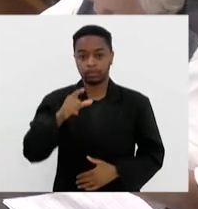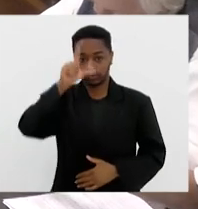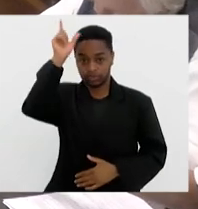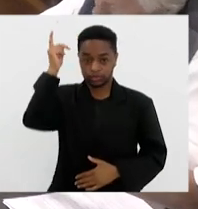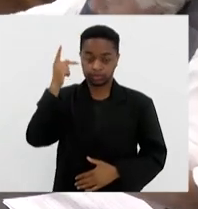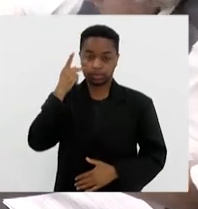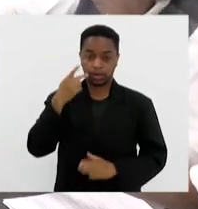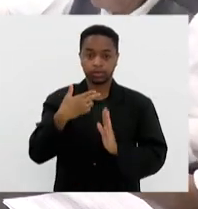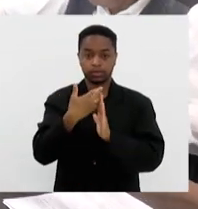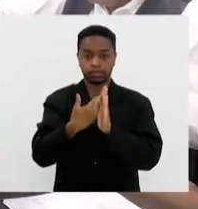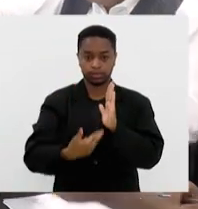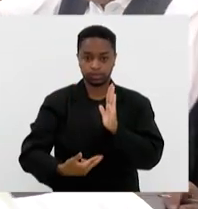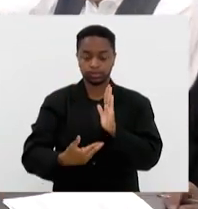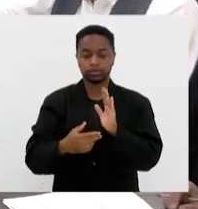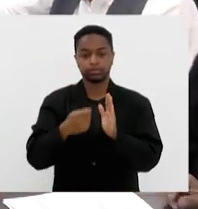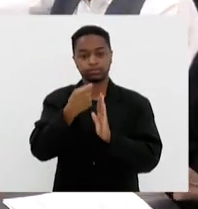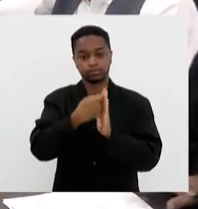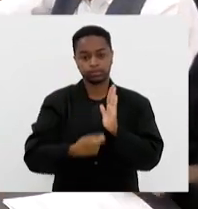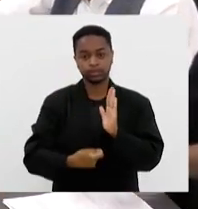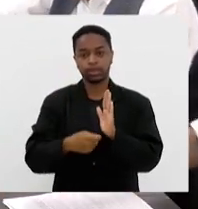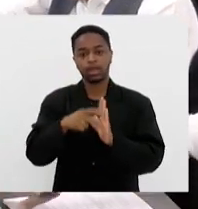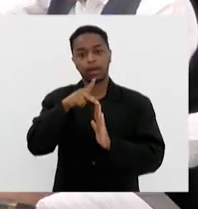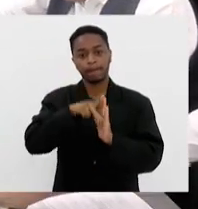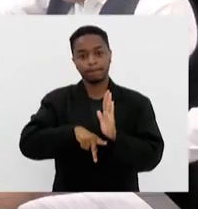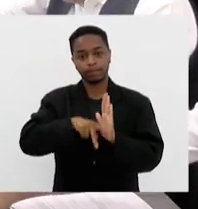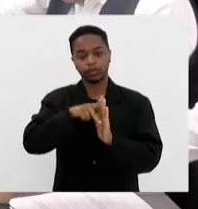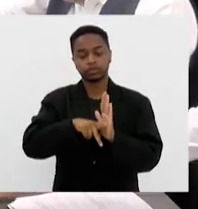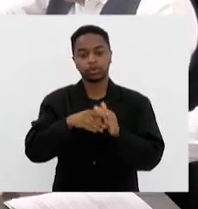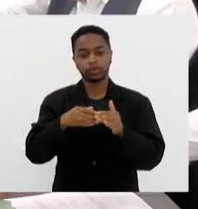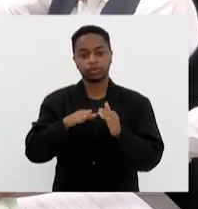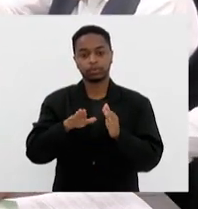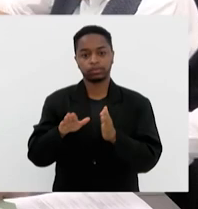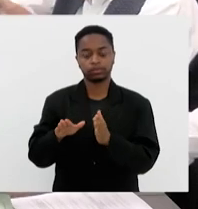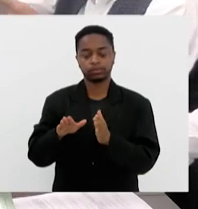do vencido. O projeto vai a arquivo.